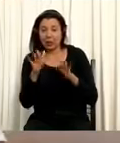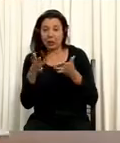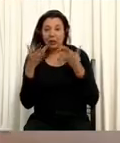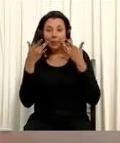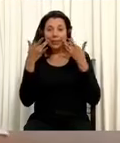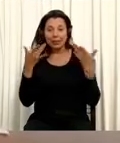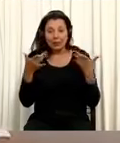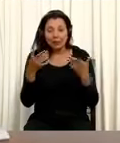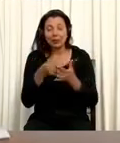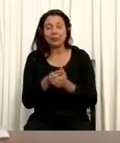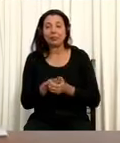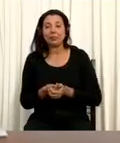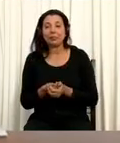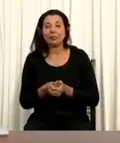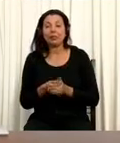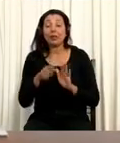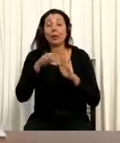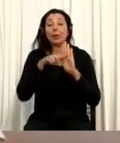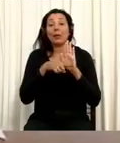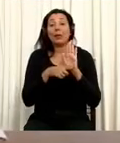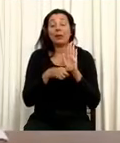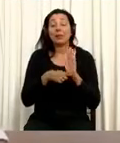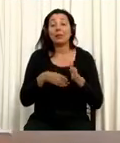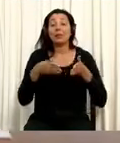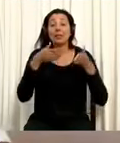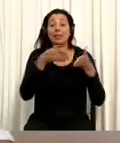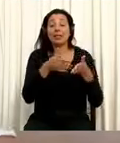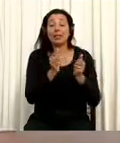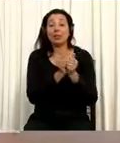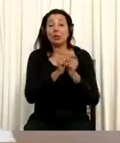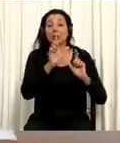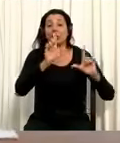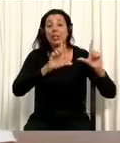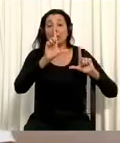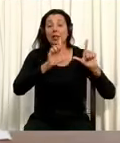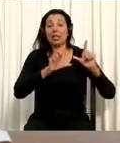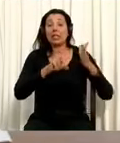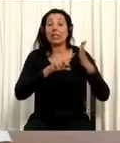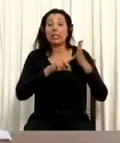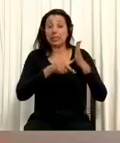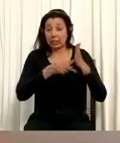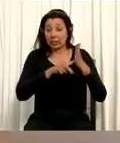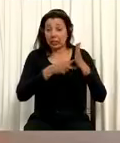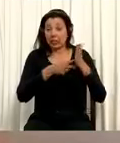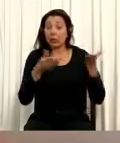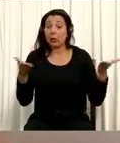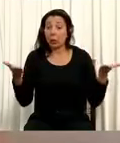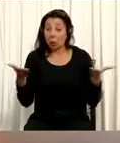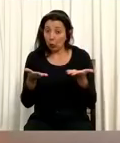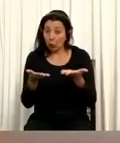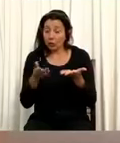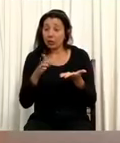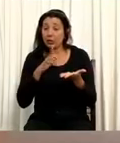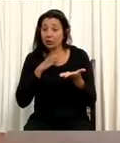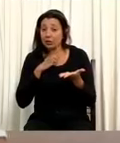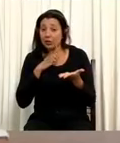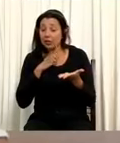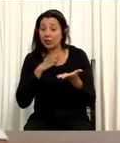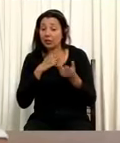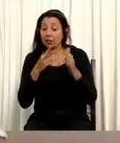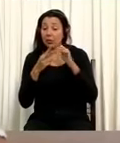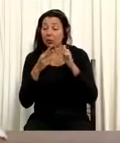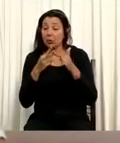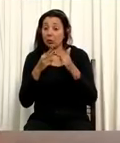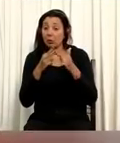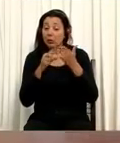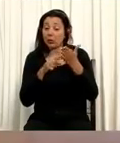apresentadora aí, é um programa em parceria com a TV Simpro, né, e que hoje nós teremos 2